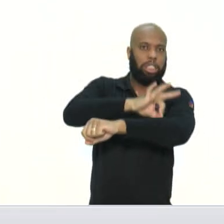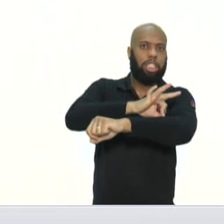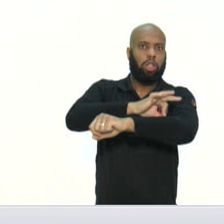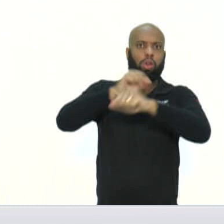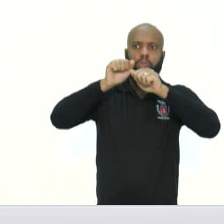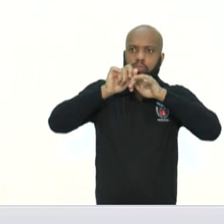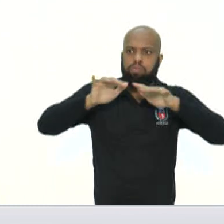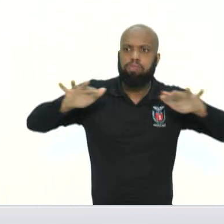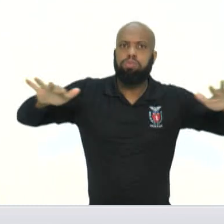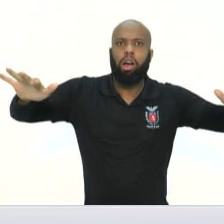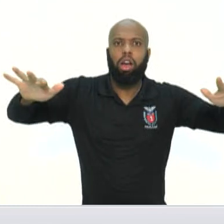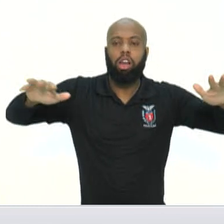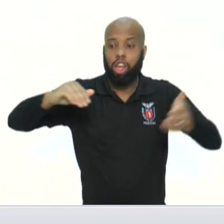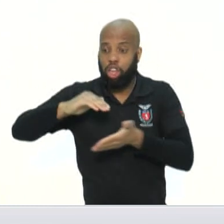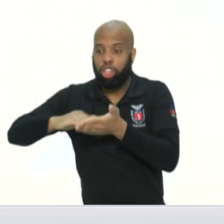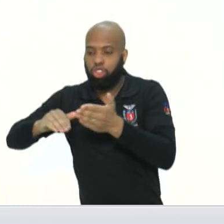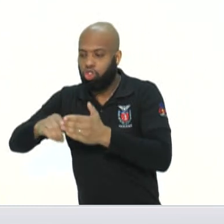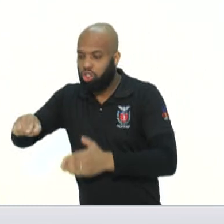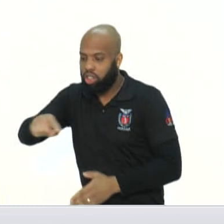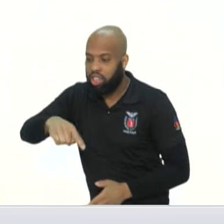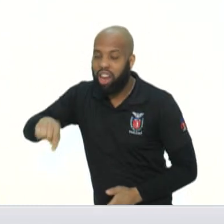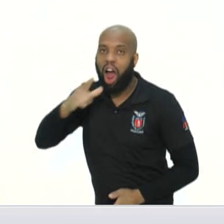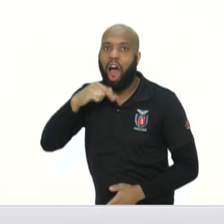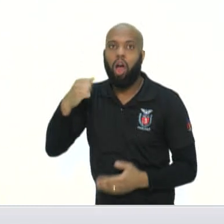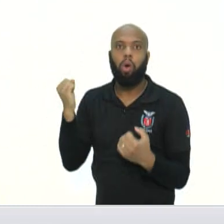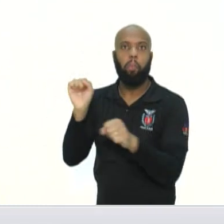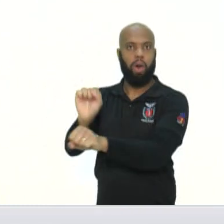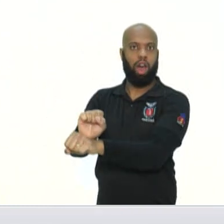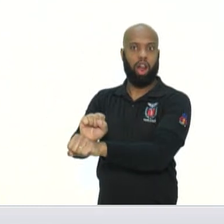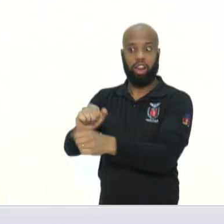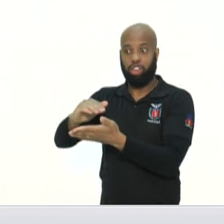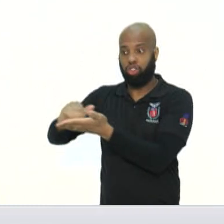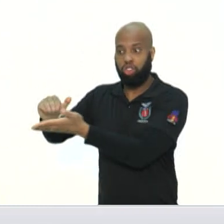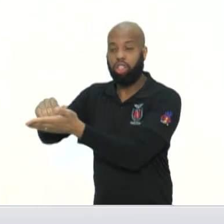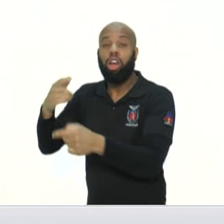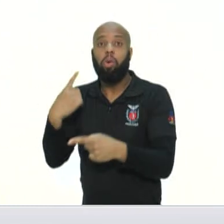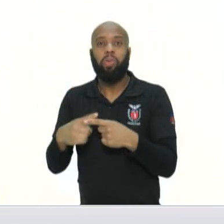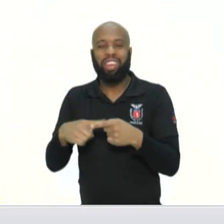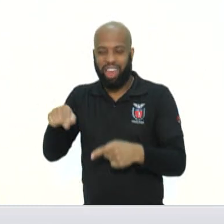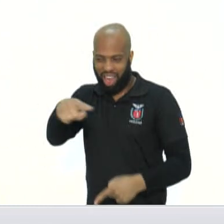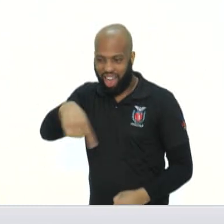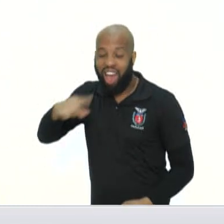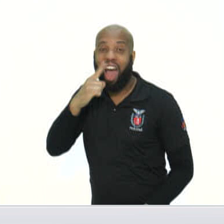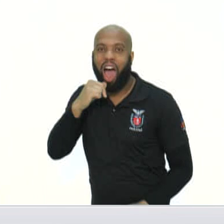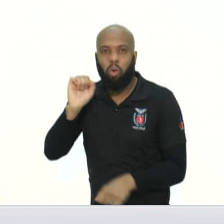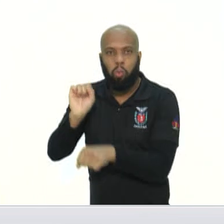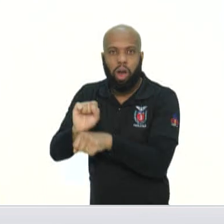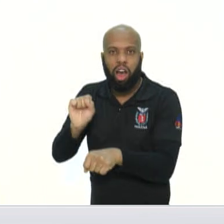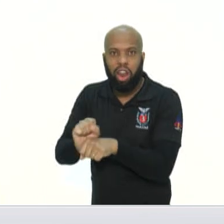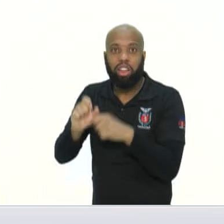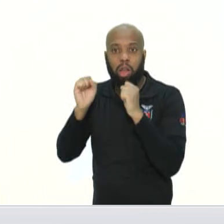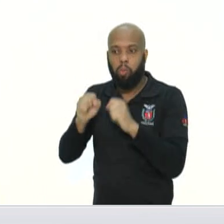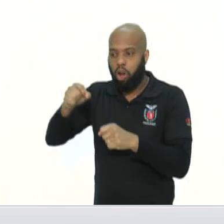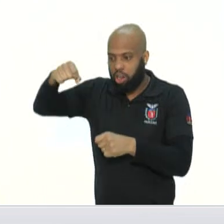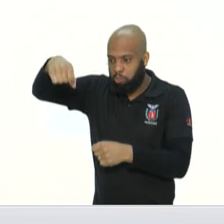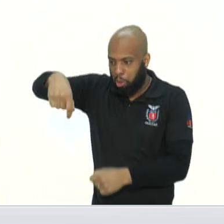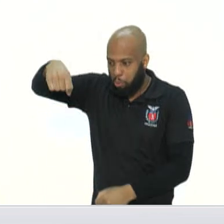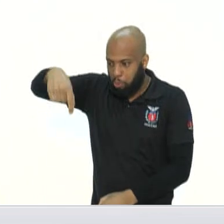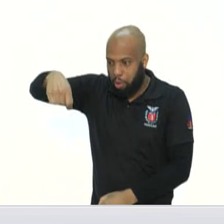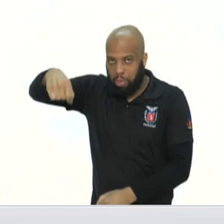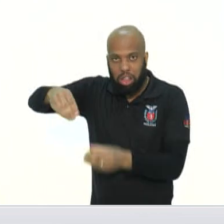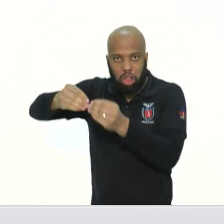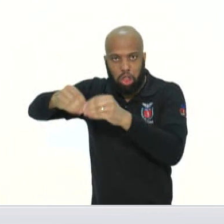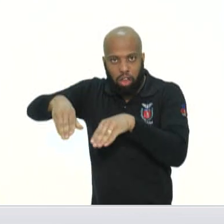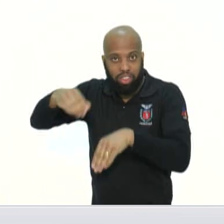aegypti, eliminando águas armazenadas que podem se tornar possíveis criadouros, como em vaso de